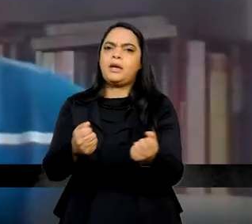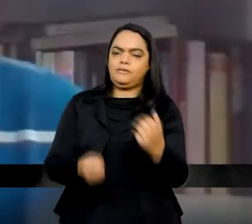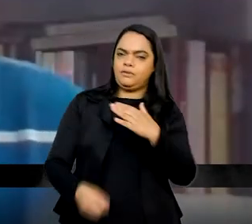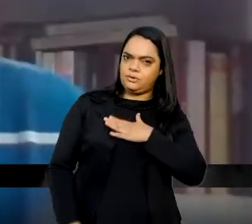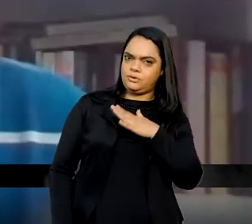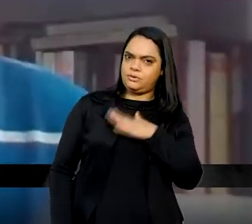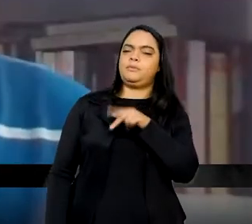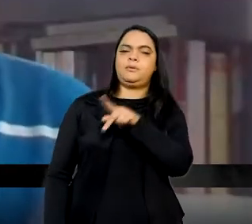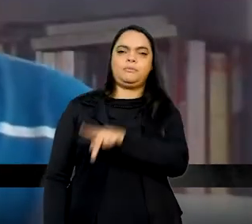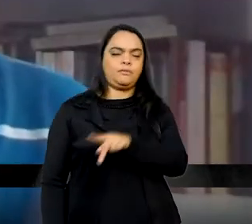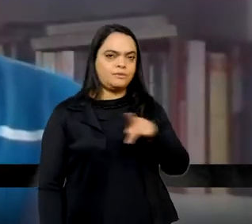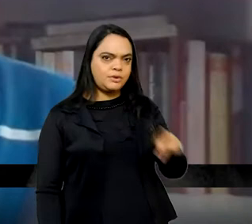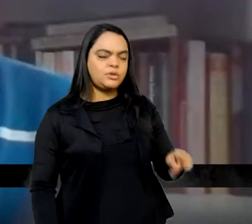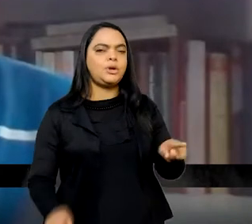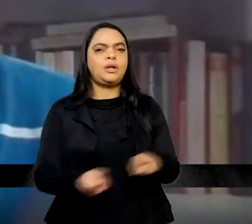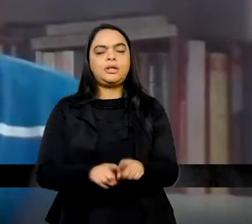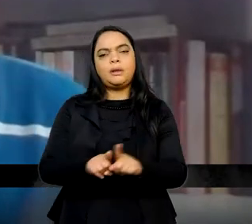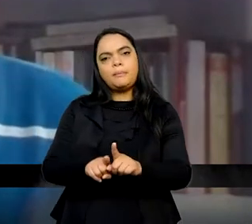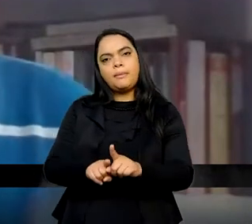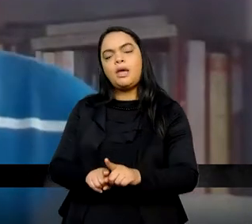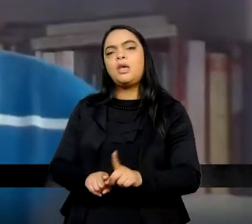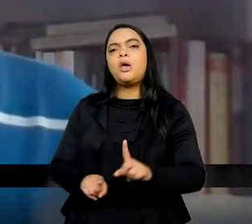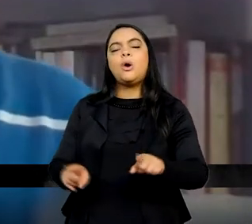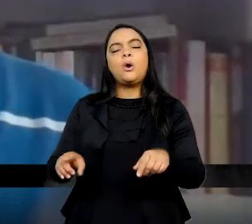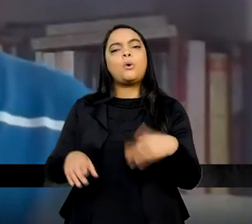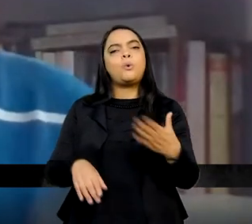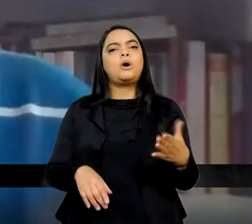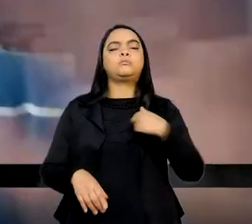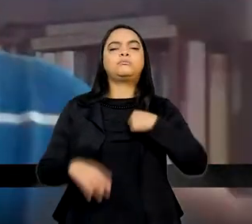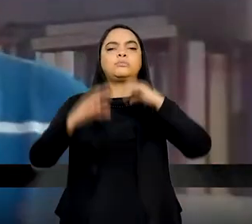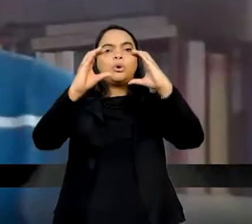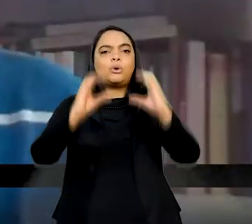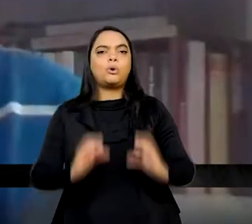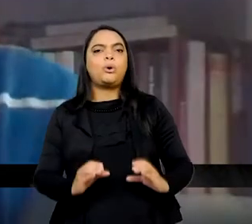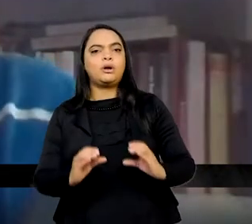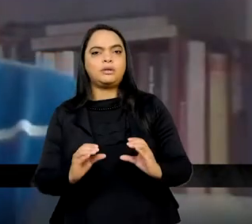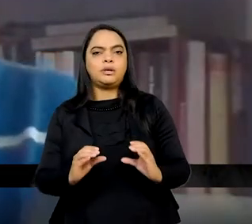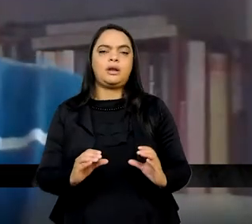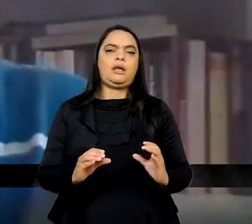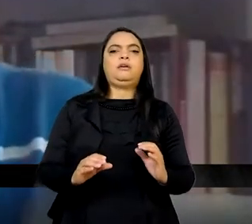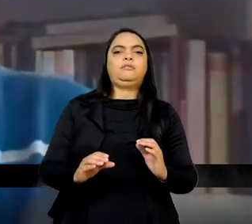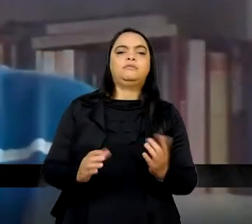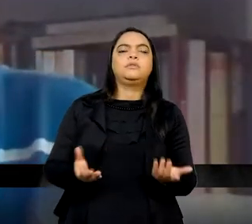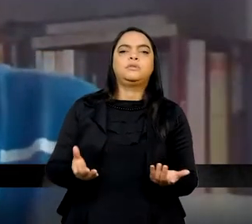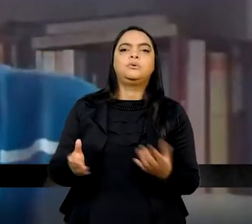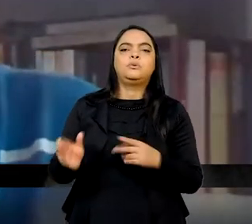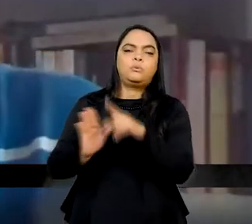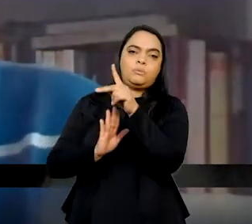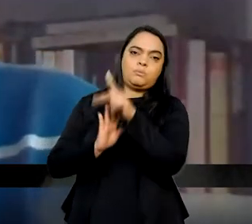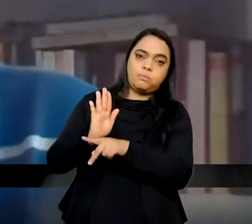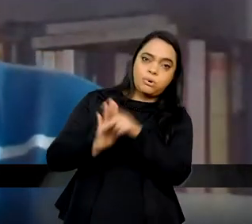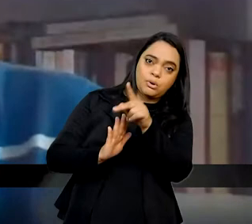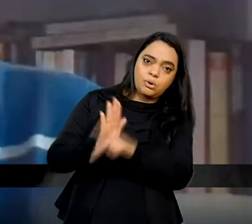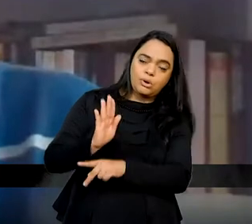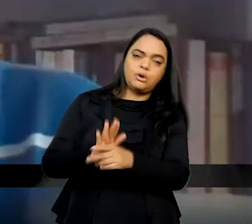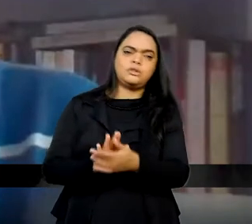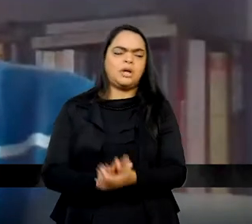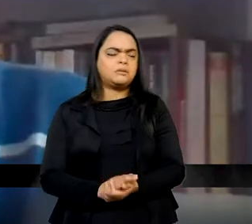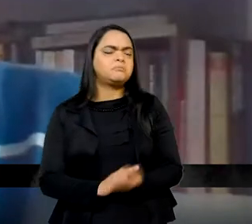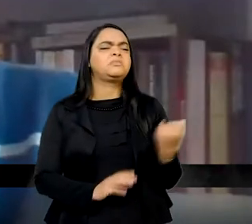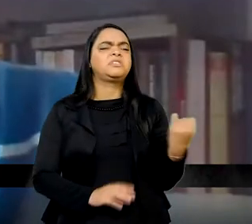eu coordenava o PIBID. Então, a gente vê que isso foi